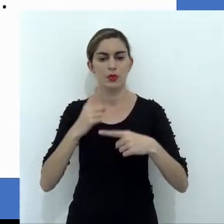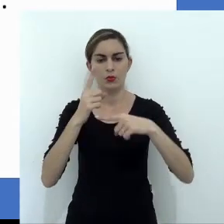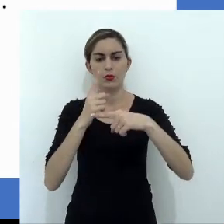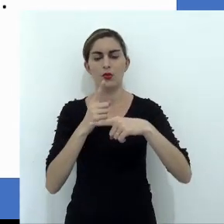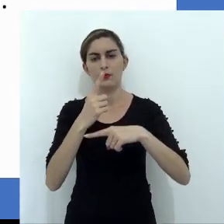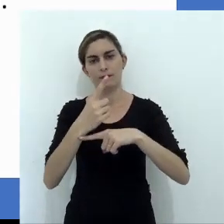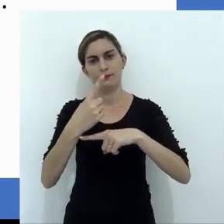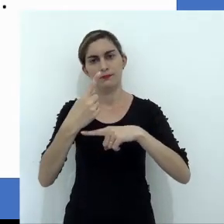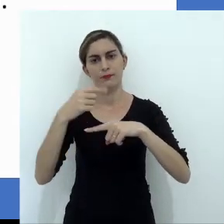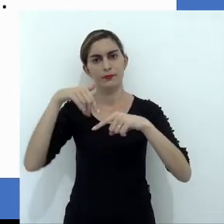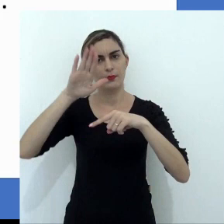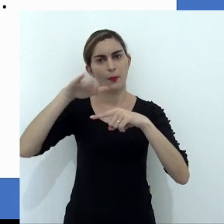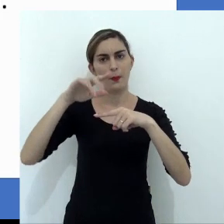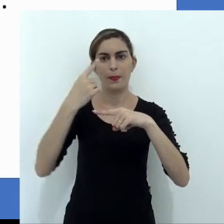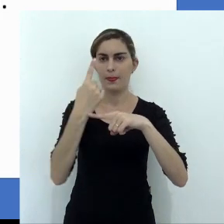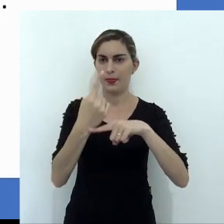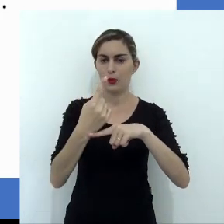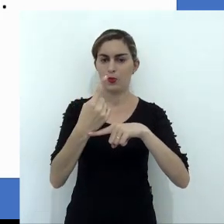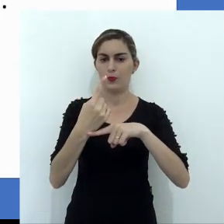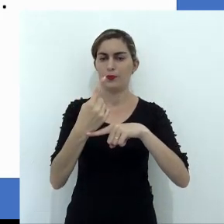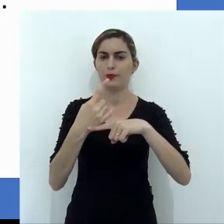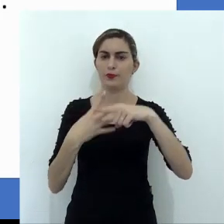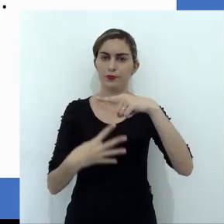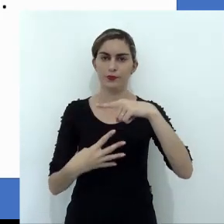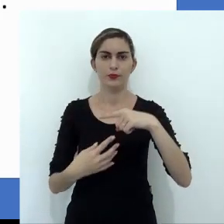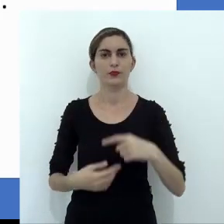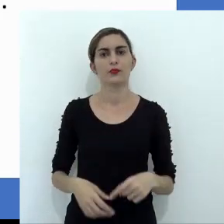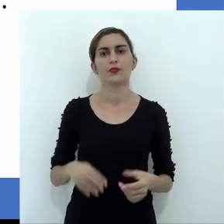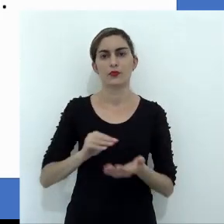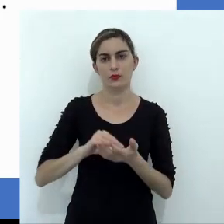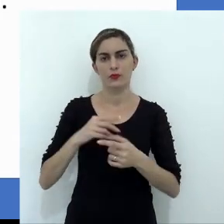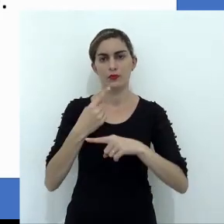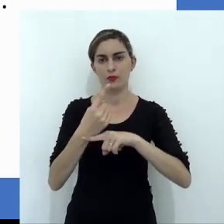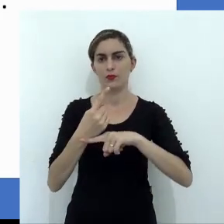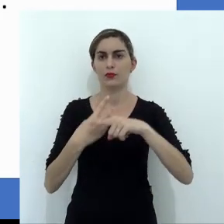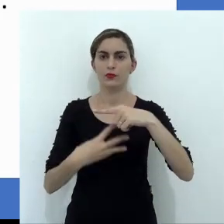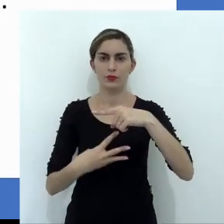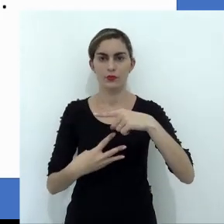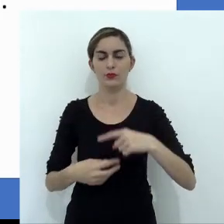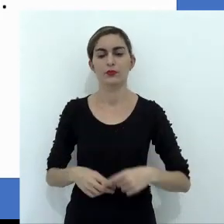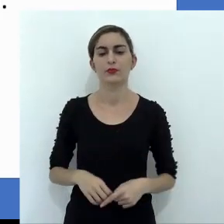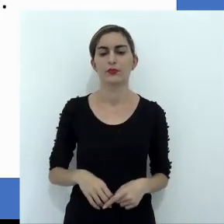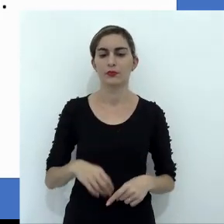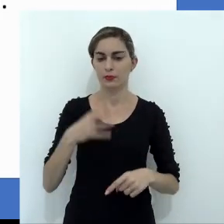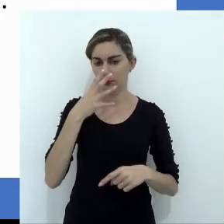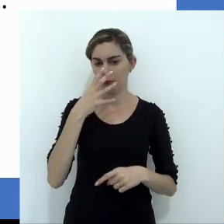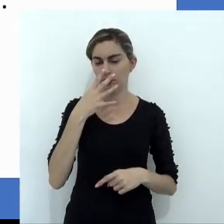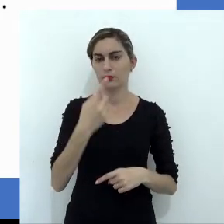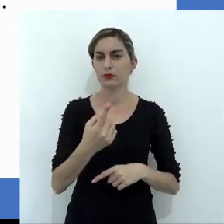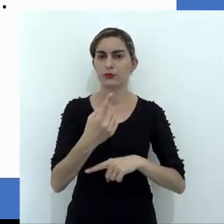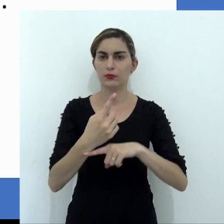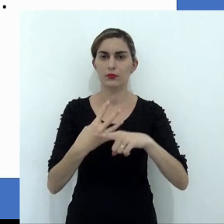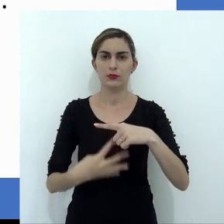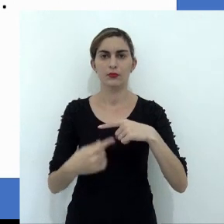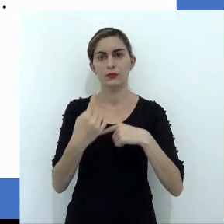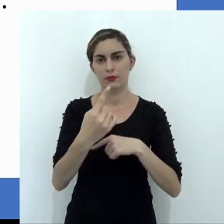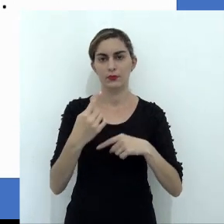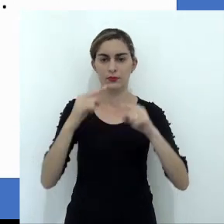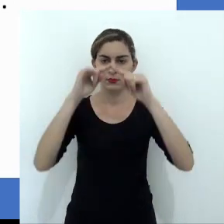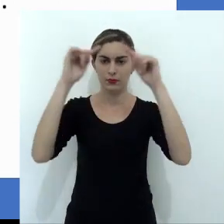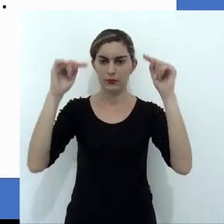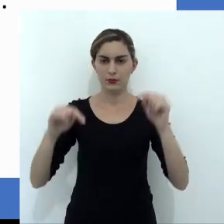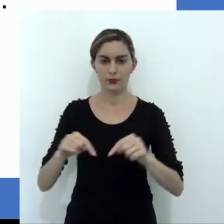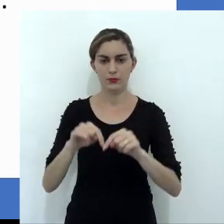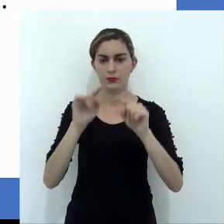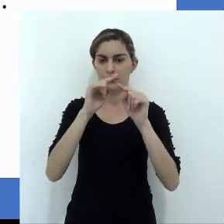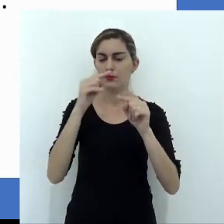uma parte tomada das 4 no quadradinho. A gente está focando nos quadradinhos agora, beleza? Observa que cada quadradinho